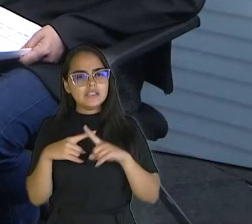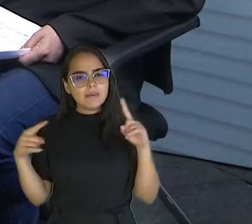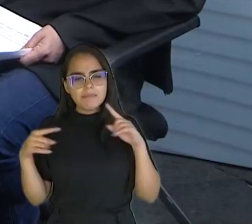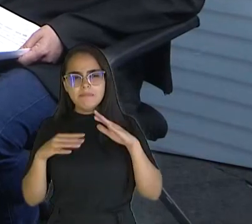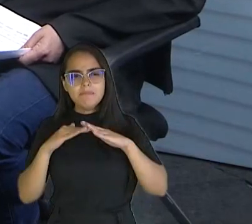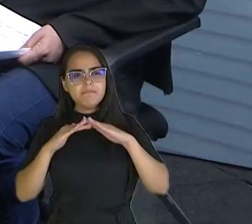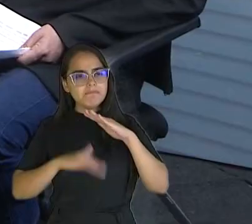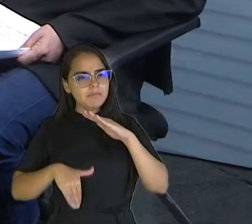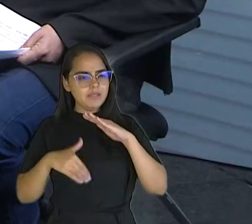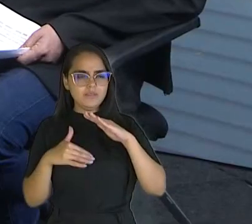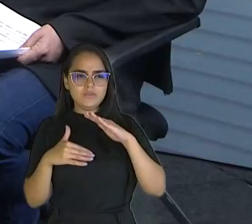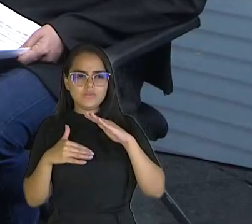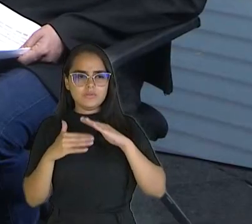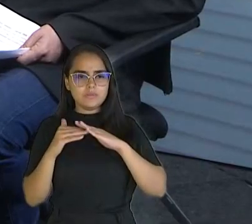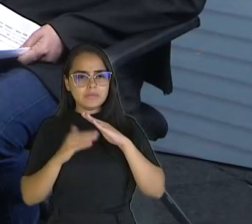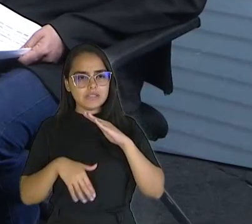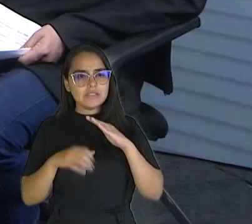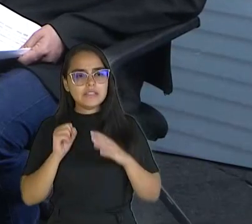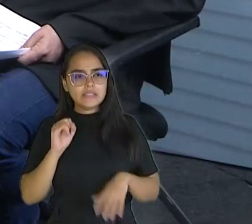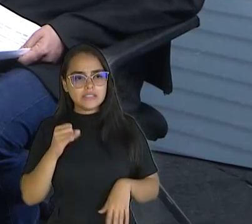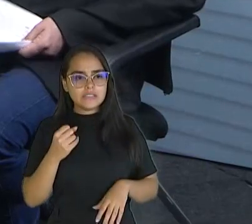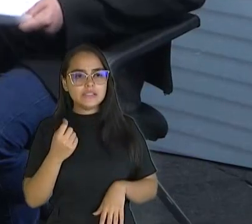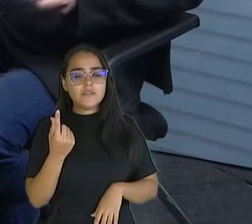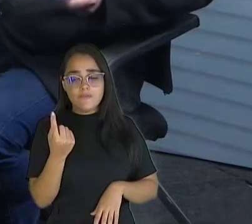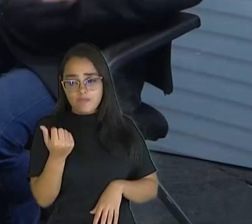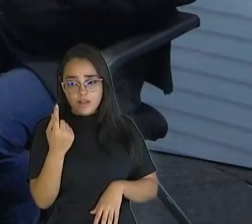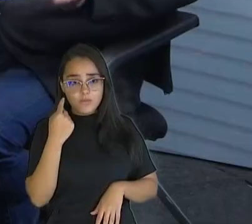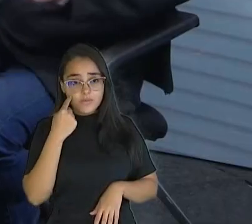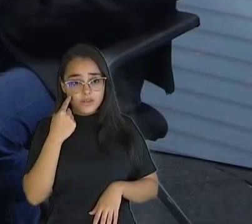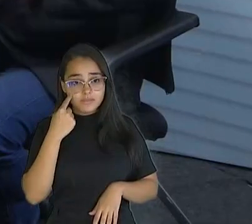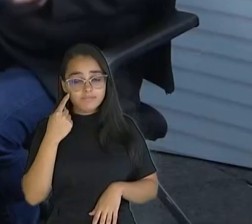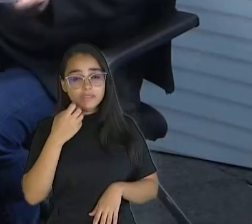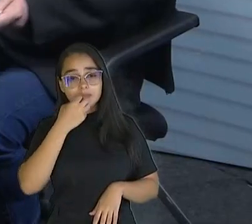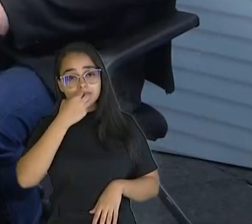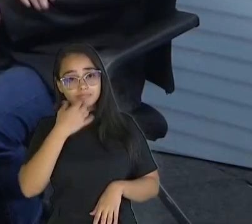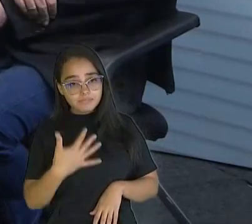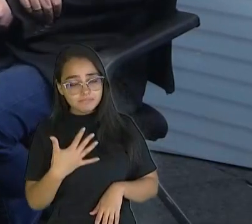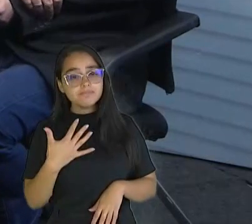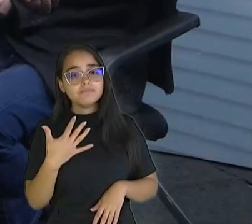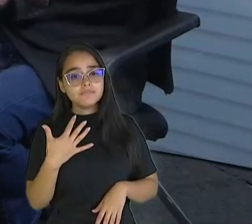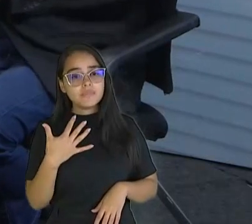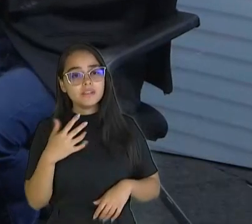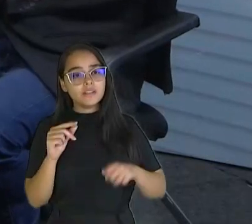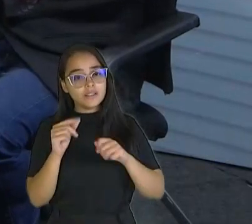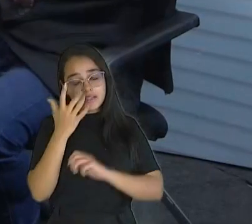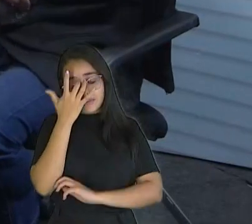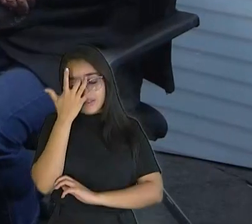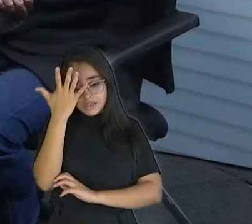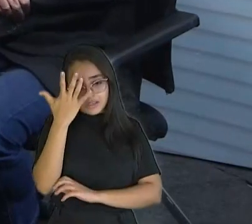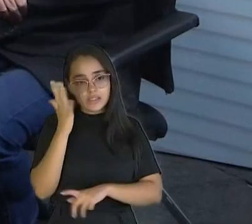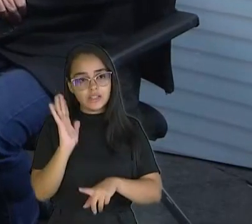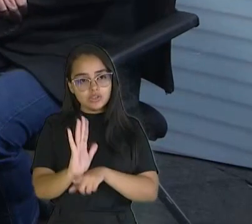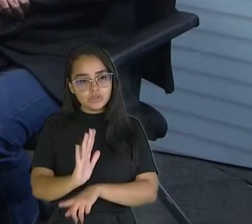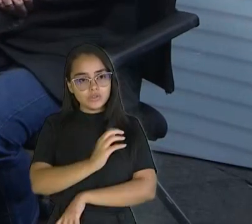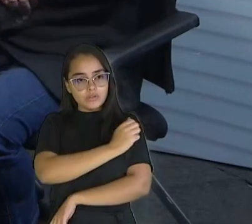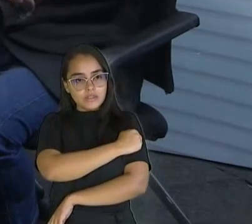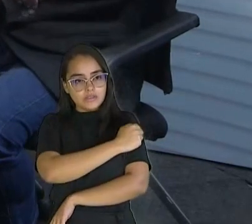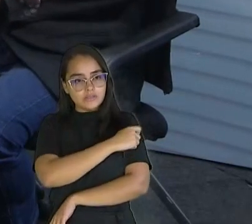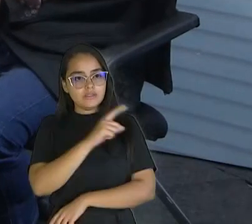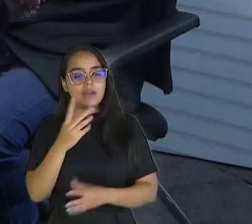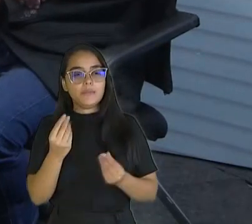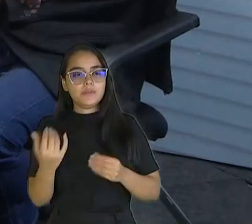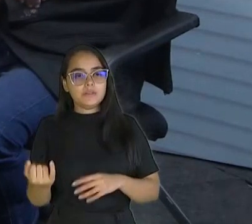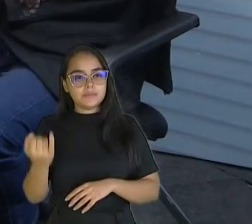É menos da metade, se você pegar os valores. Então, que bom isso, e que tudo que se facilite sempre a vida do estudante. Isso aqui é muito